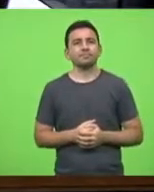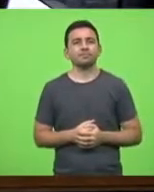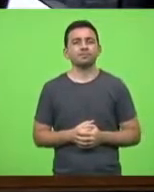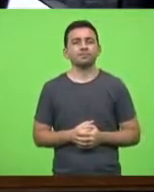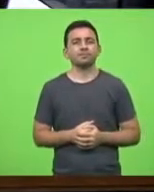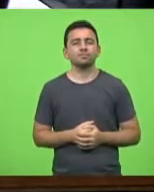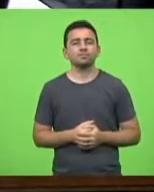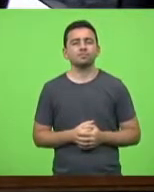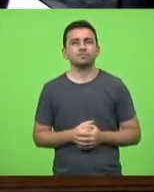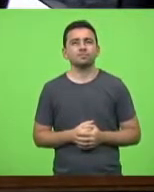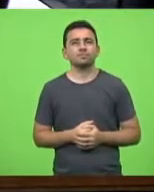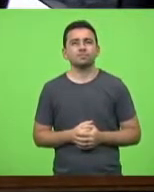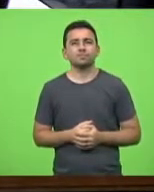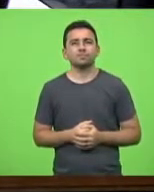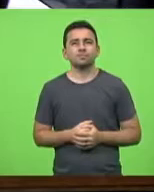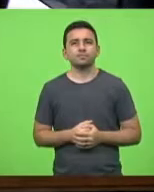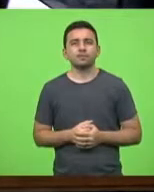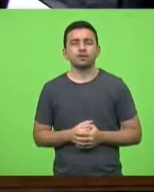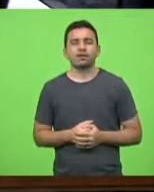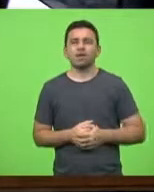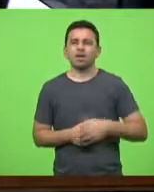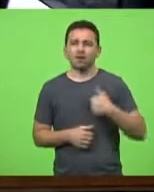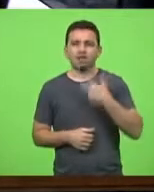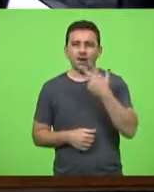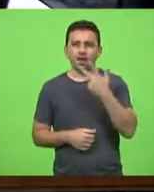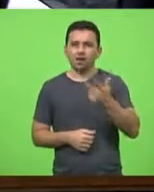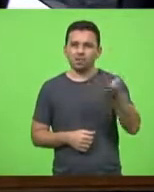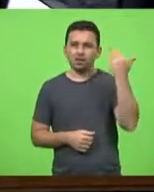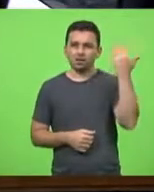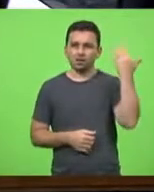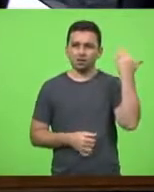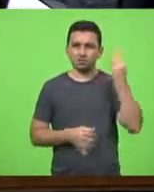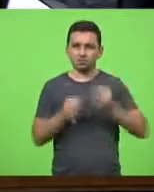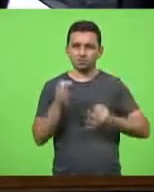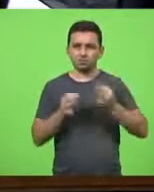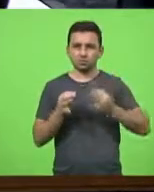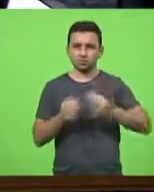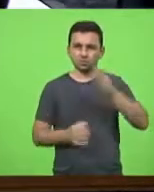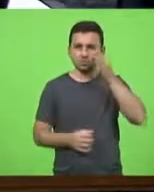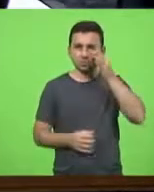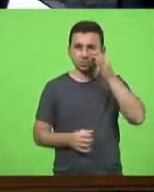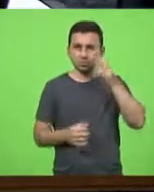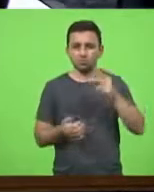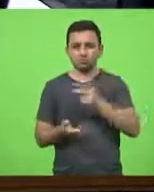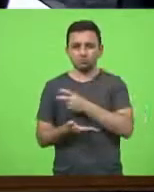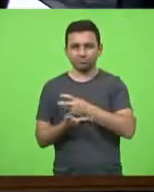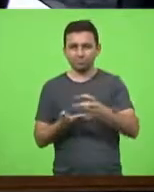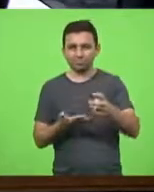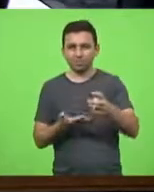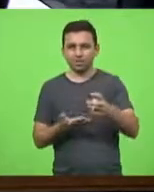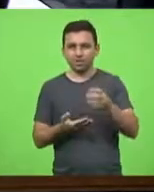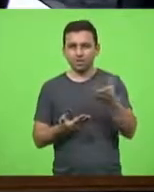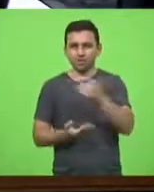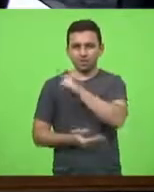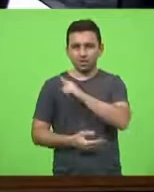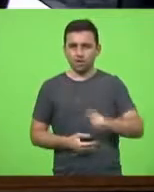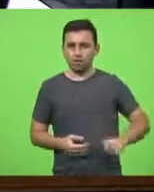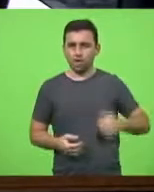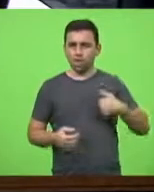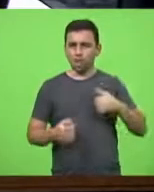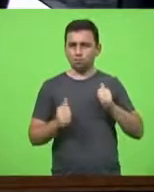Eu queria dizer para os senhores que, quando teve o julgamento aqui, a apreciação do processo de impeachment do governador Carlos Moisés, eu me abstive de